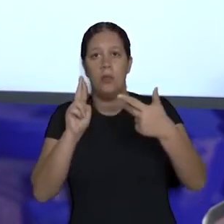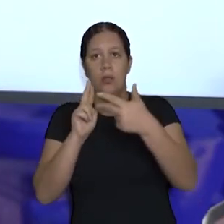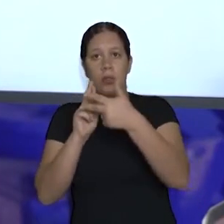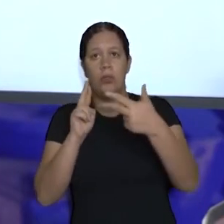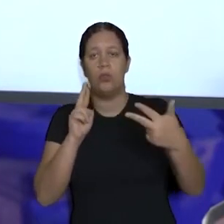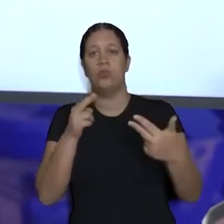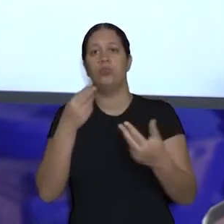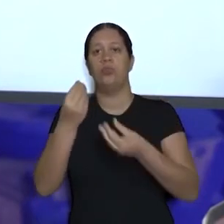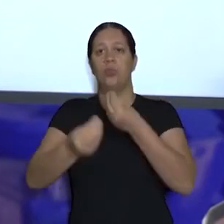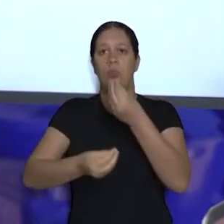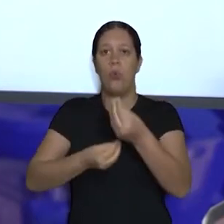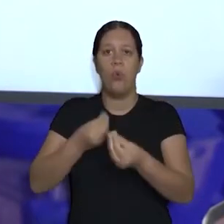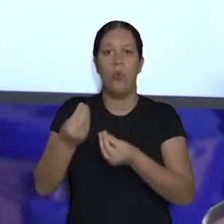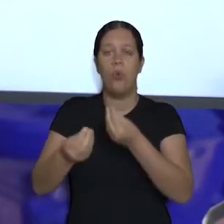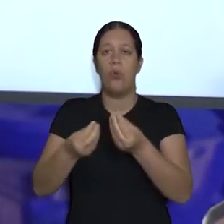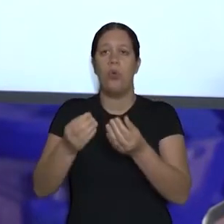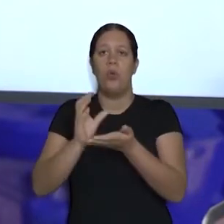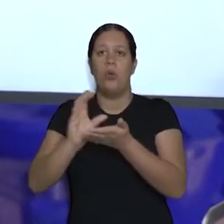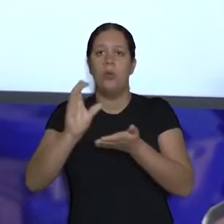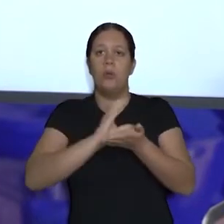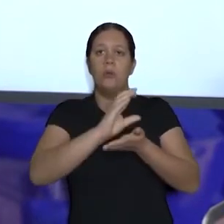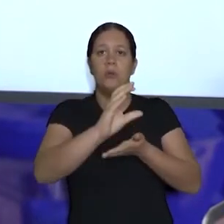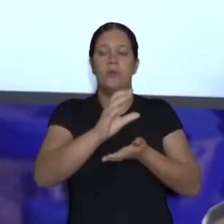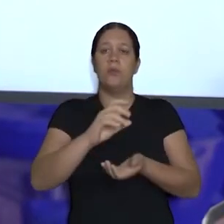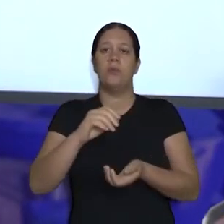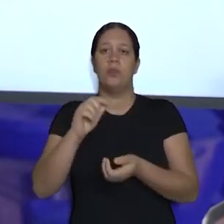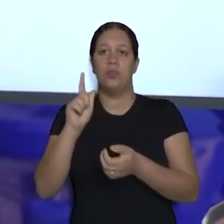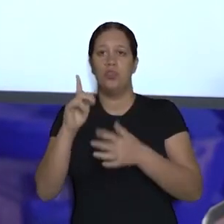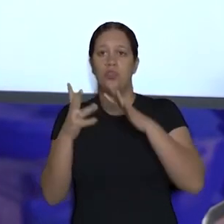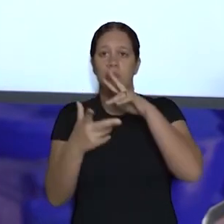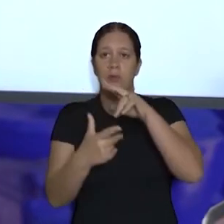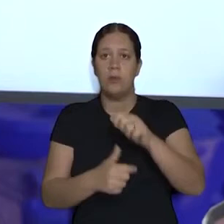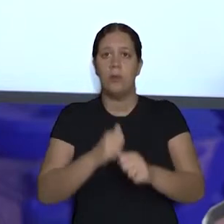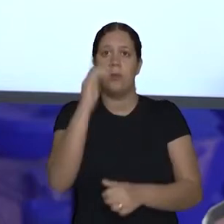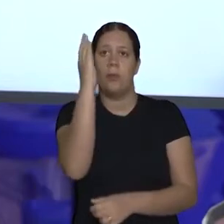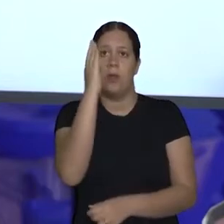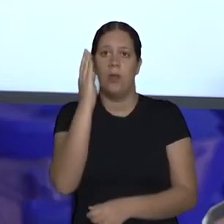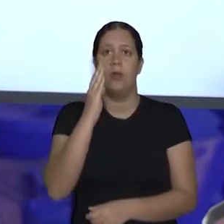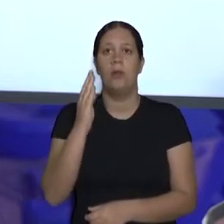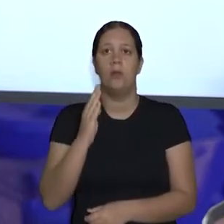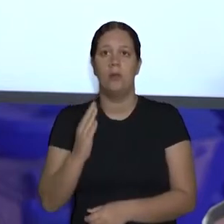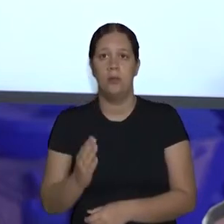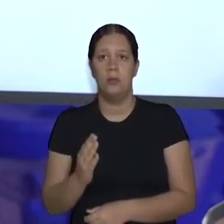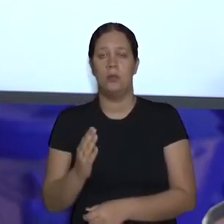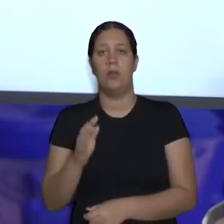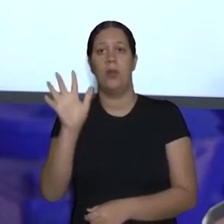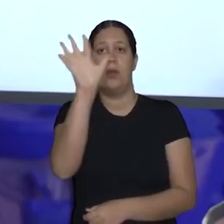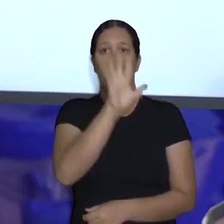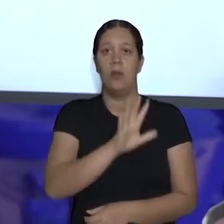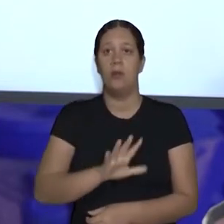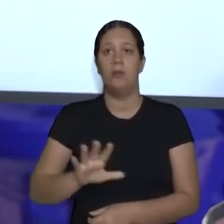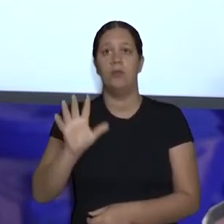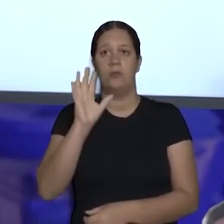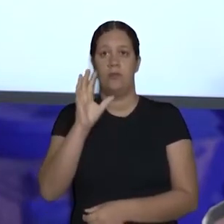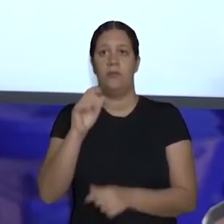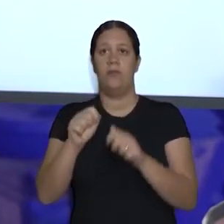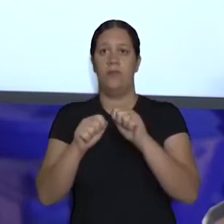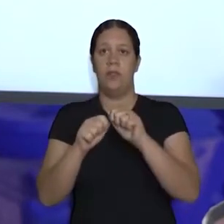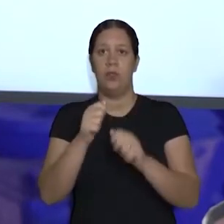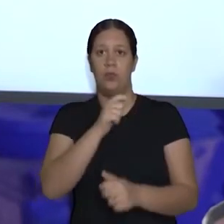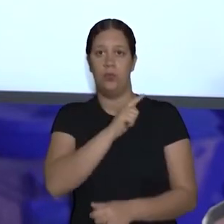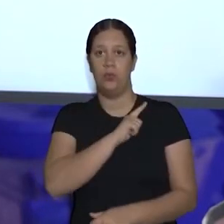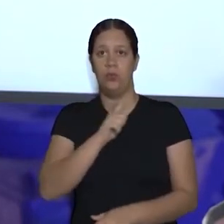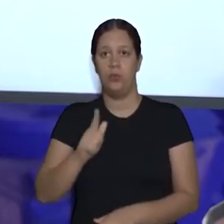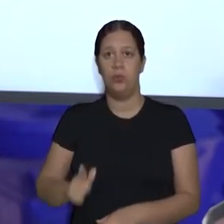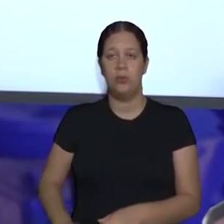destinados, as análises desse Instituto Brasileiro de Geografia e Estatística, que é nacional, feita pelo governo.